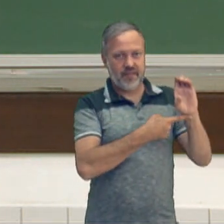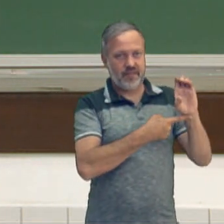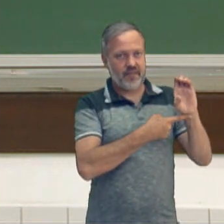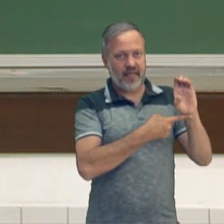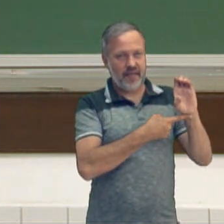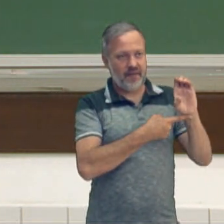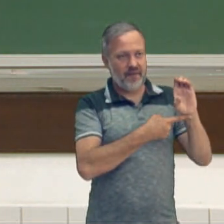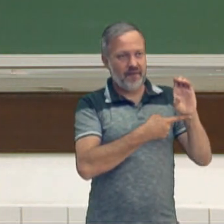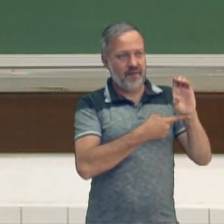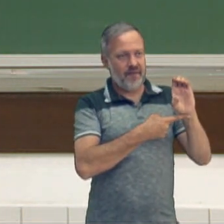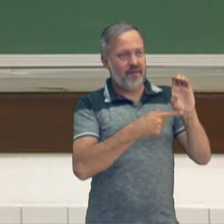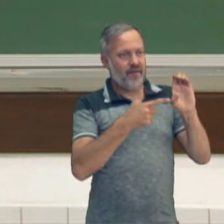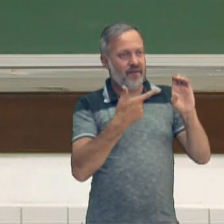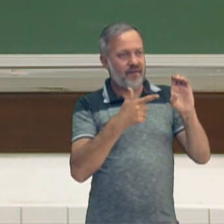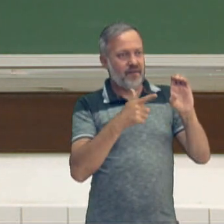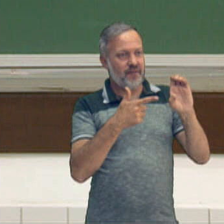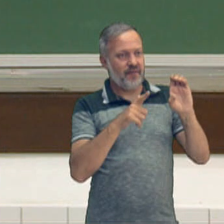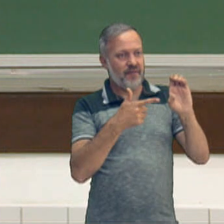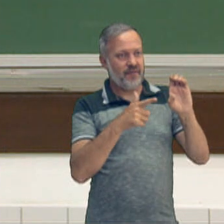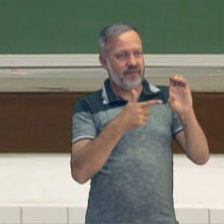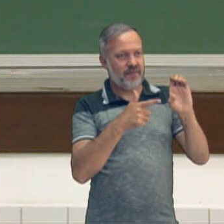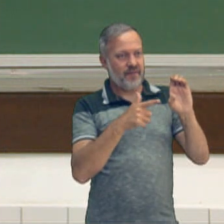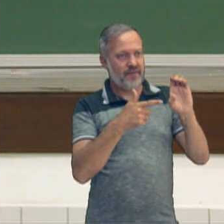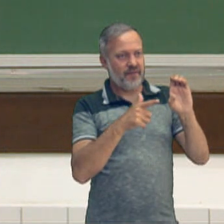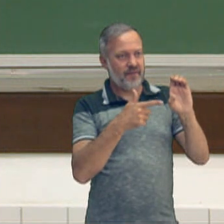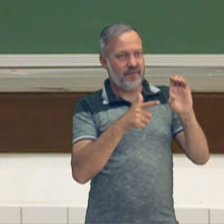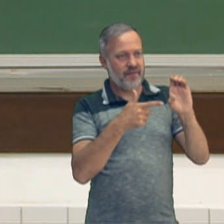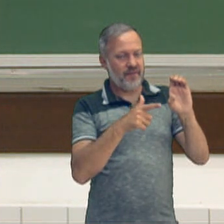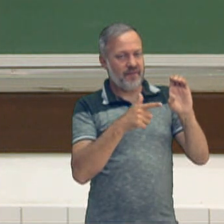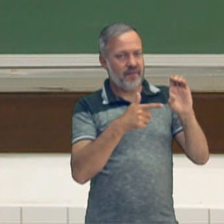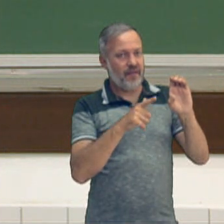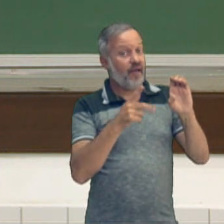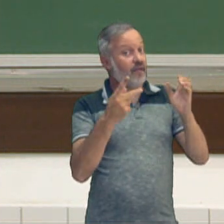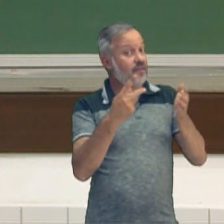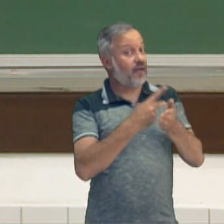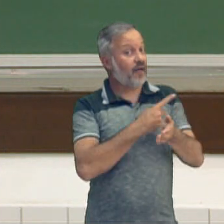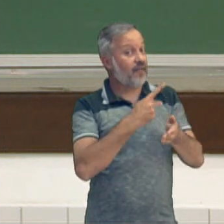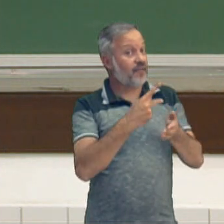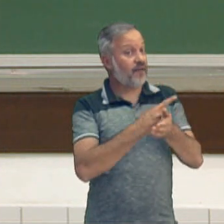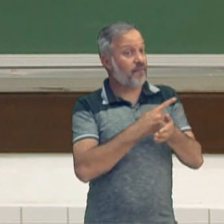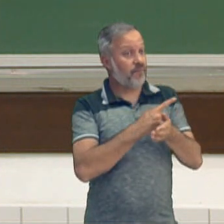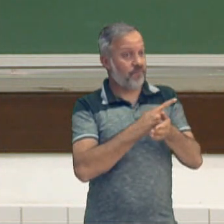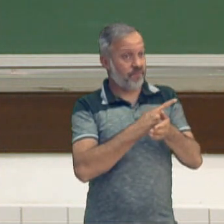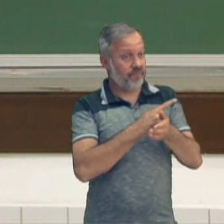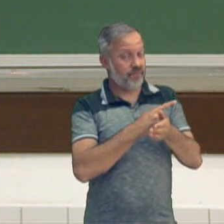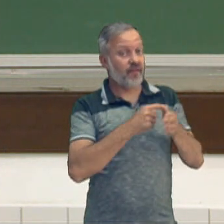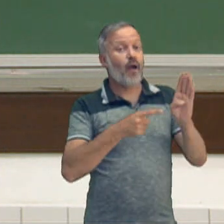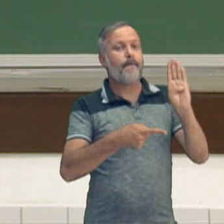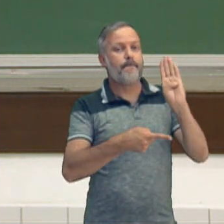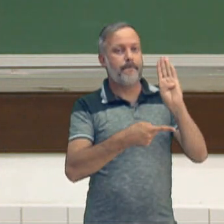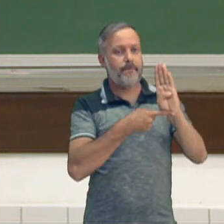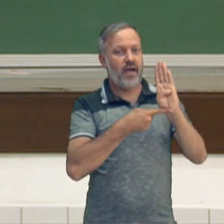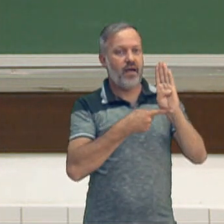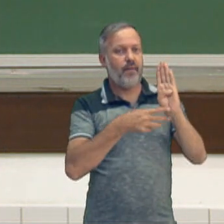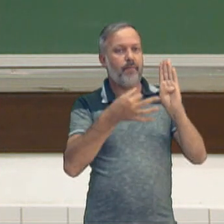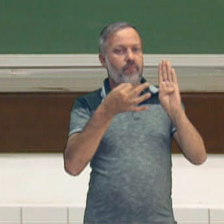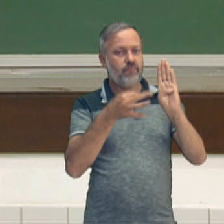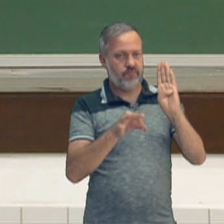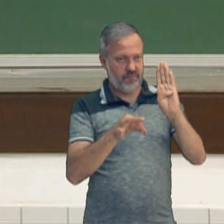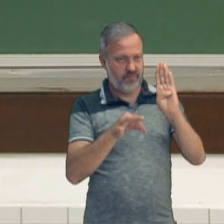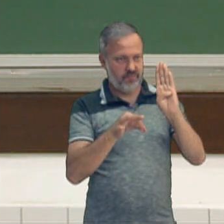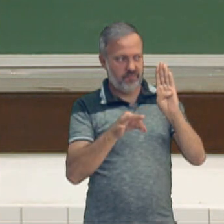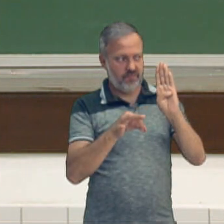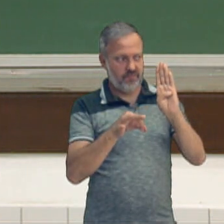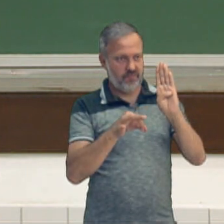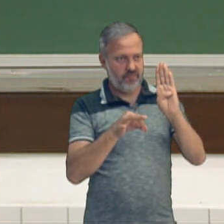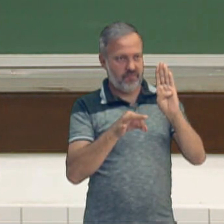por oceano, e sim por mares. Então, quer dizer, resposta C errada, A errada, resposta correta, letra